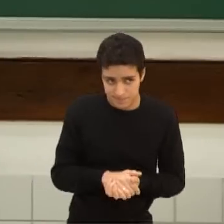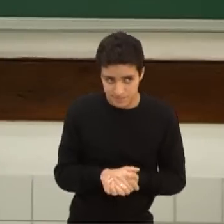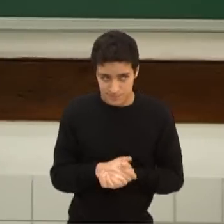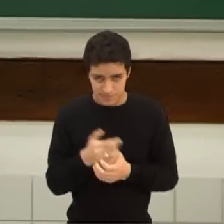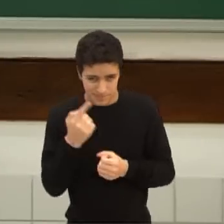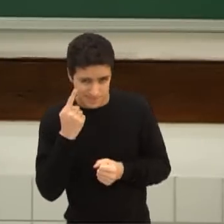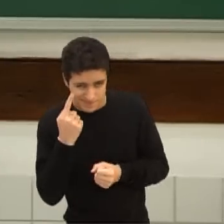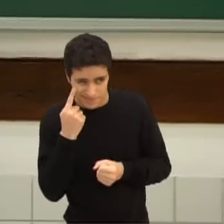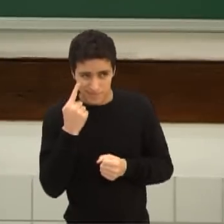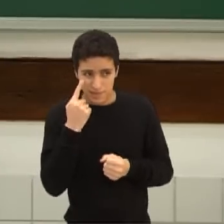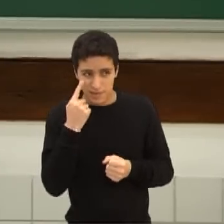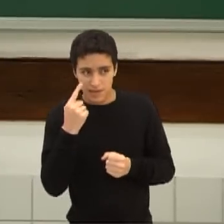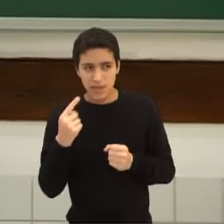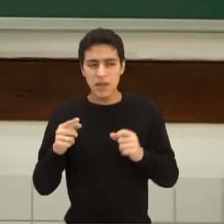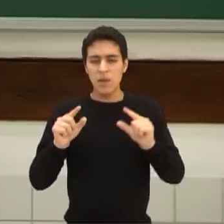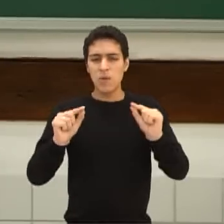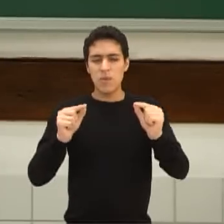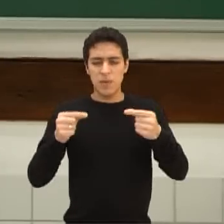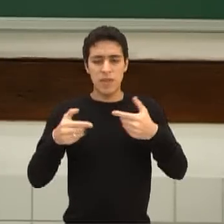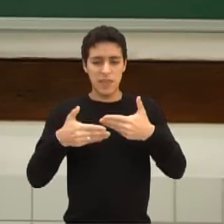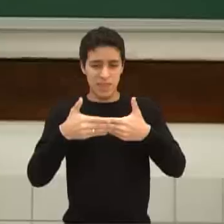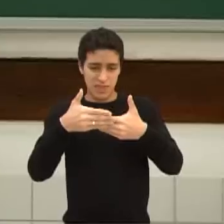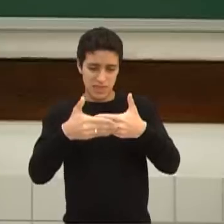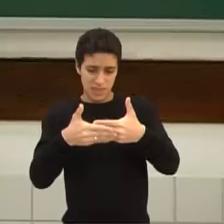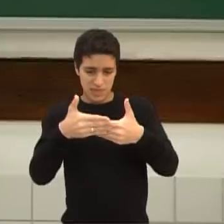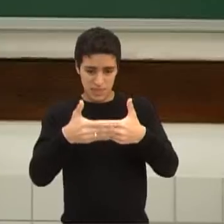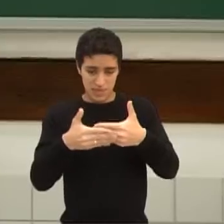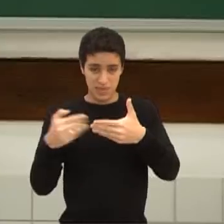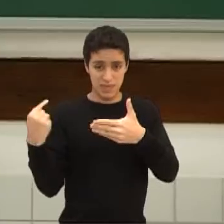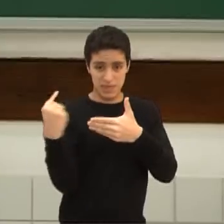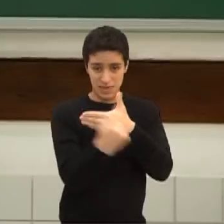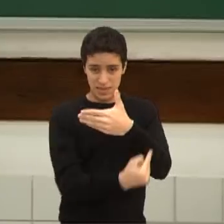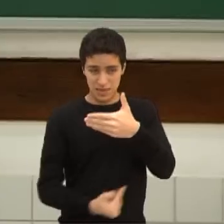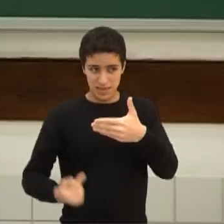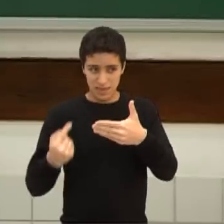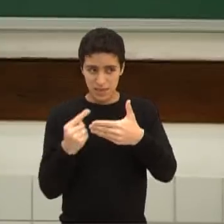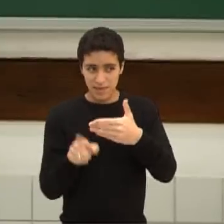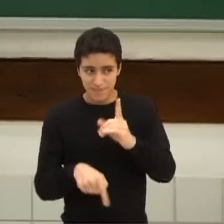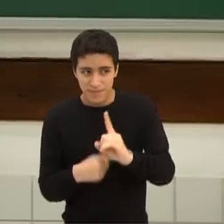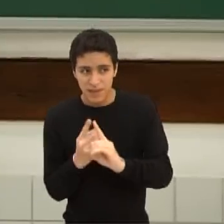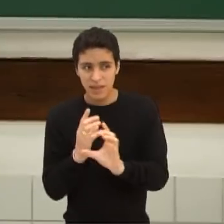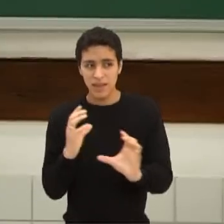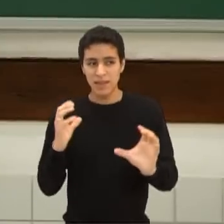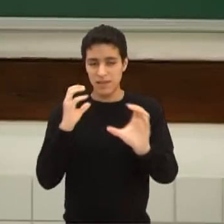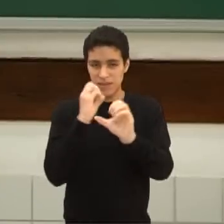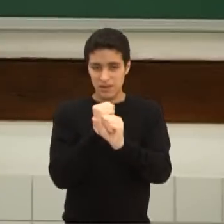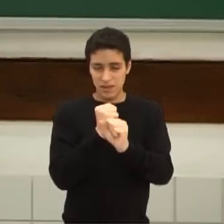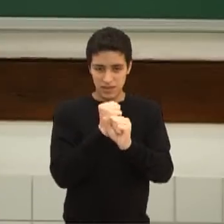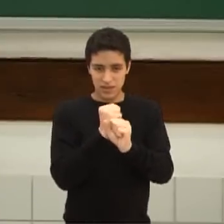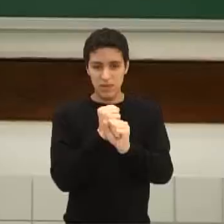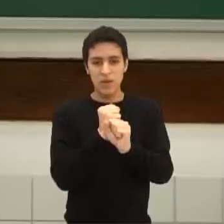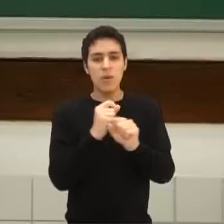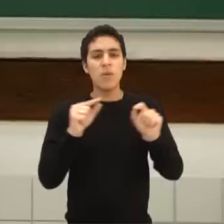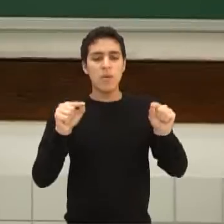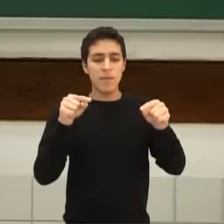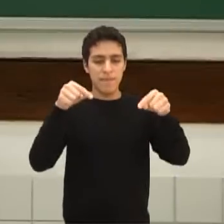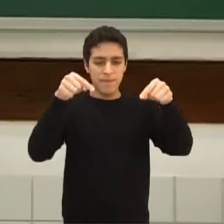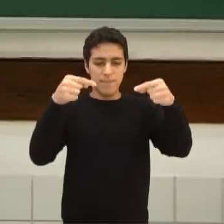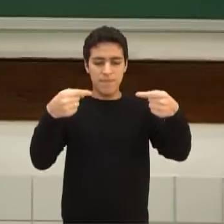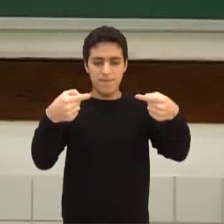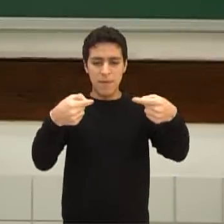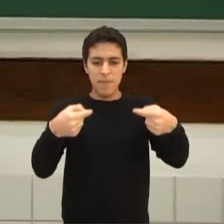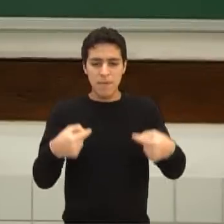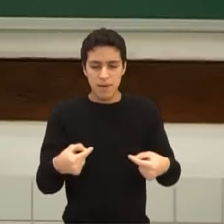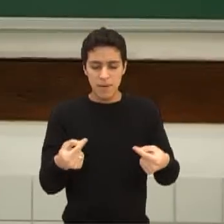pegar essa face aqui da frente do cubo e somar os números, os valores dos pontinhos que